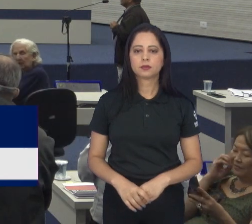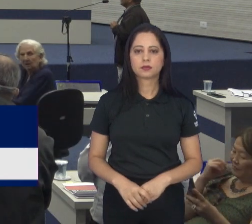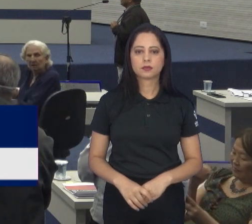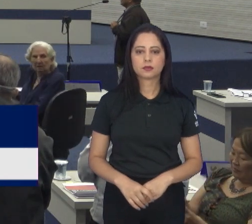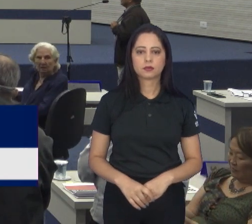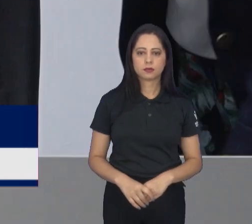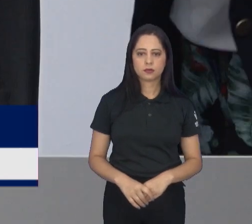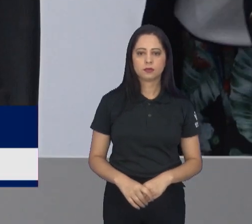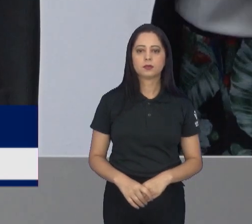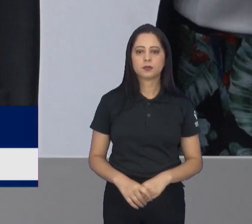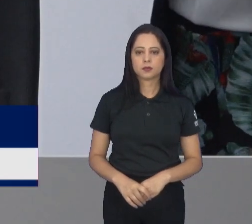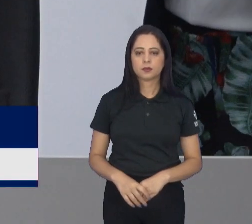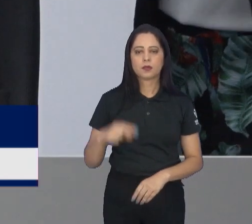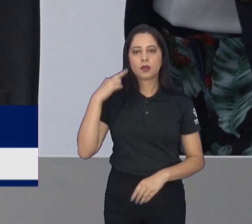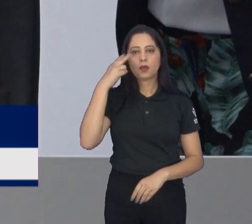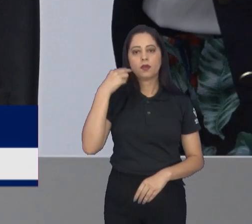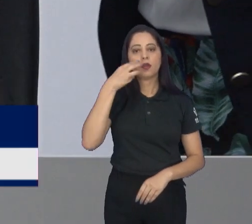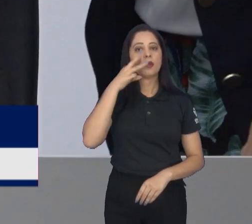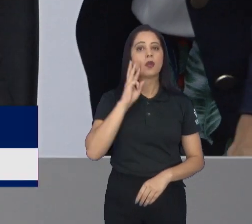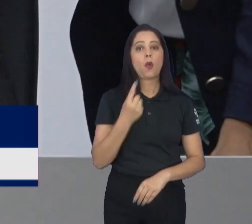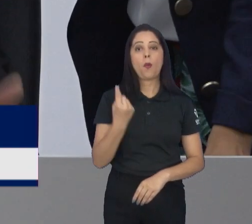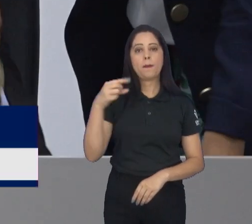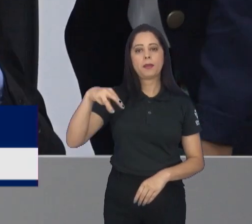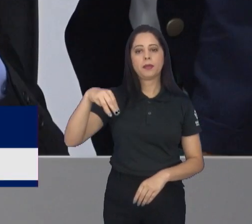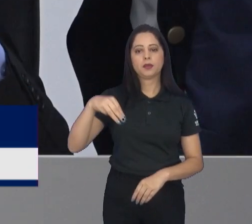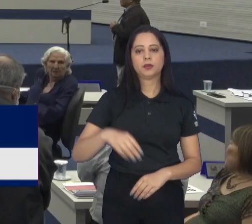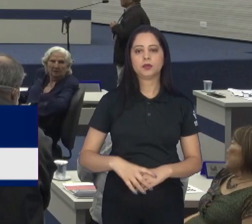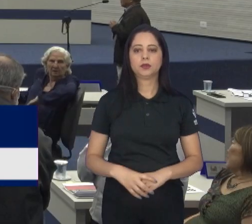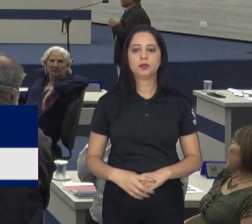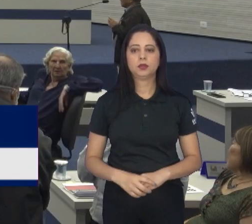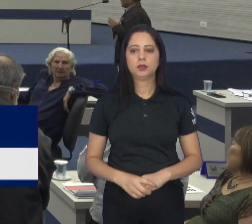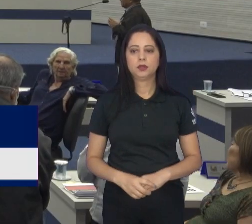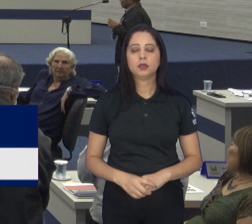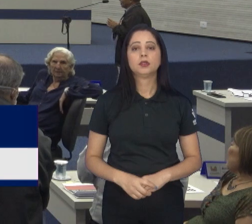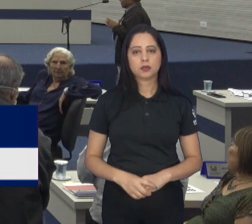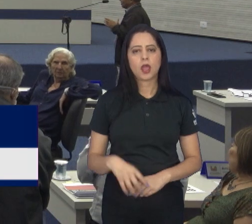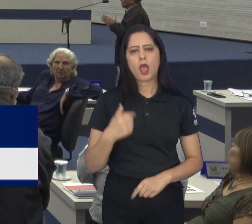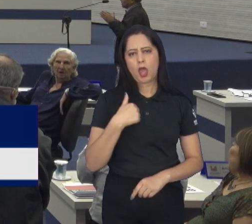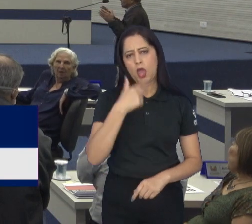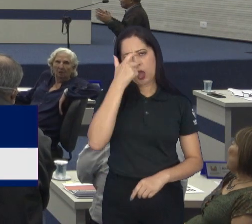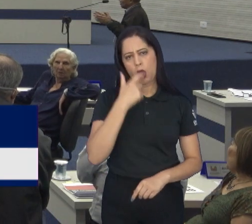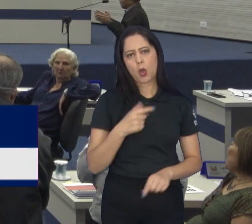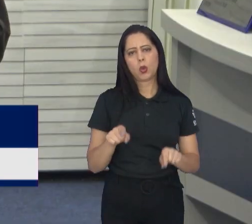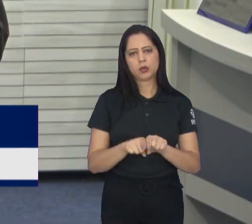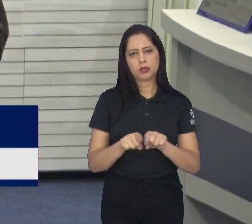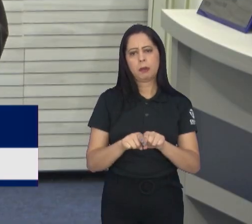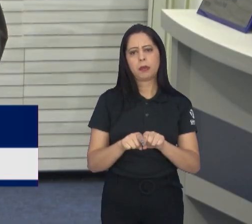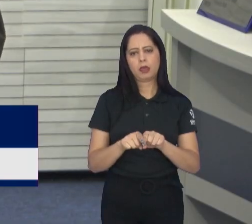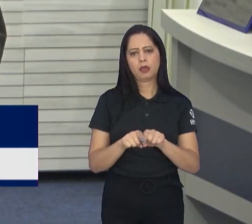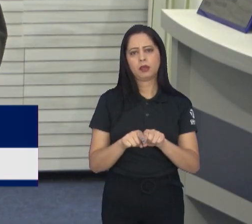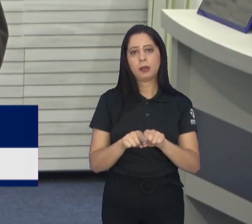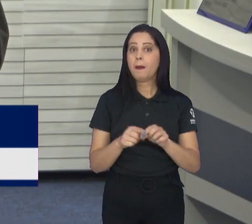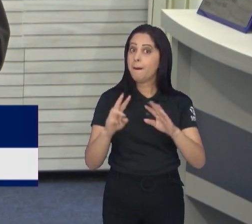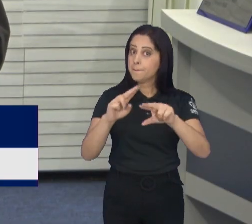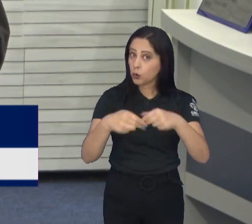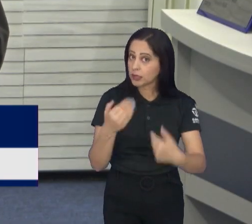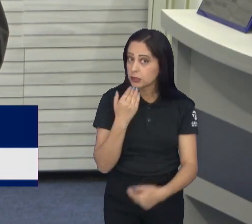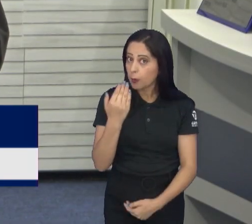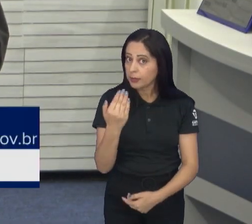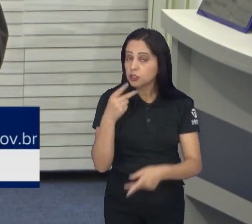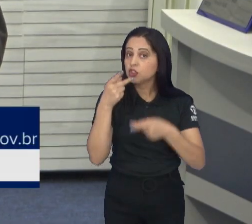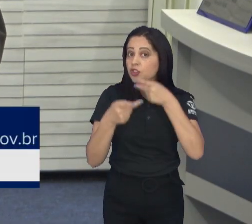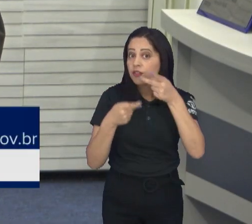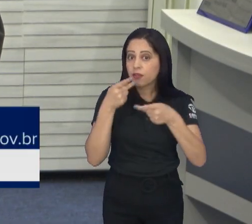Questão de ordem, o vereador Walter Reis, para o tempo de 1 minuto. Senhor presidente, na mesma linha... Por isso que nós pedimos para falar